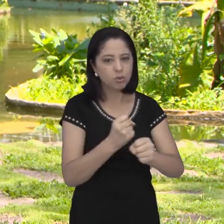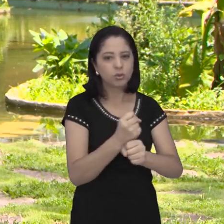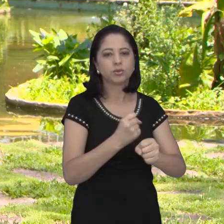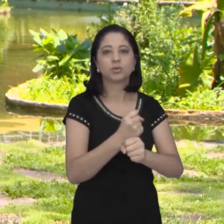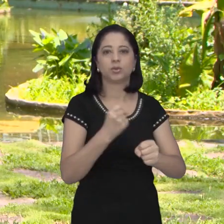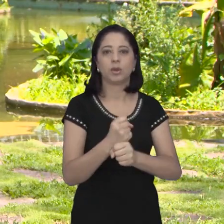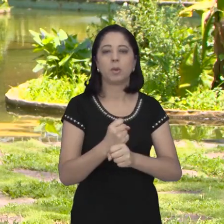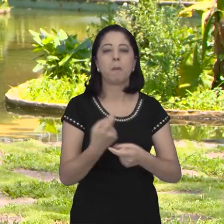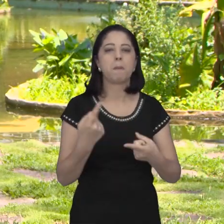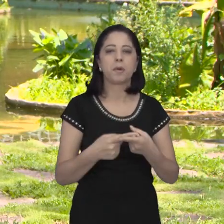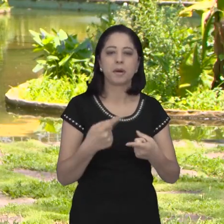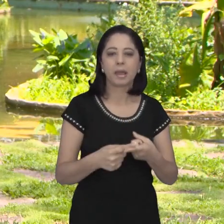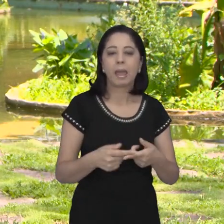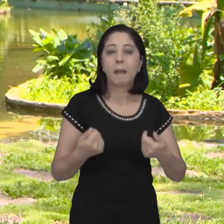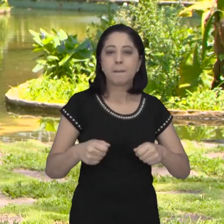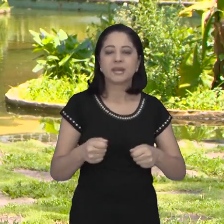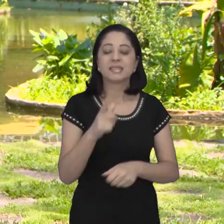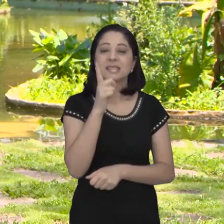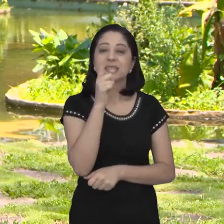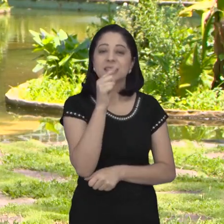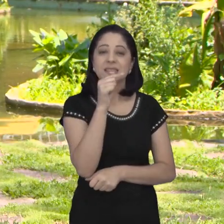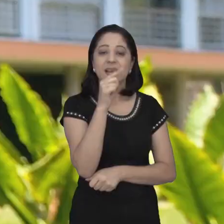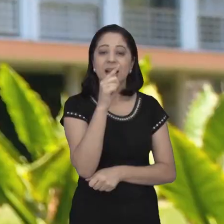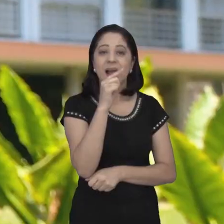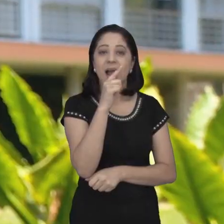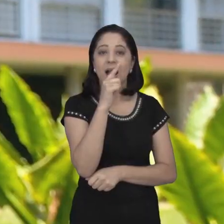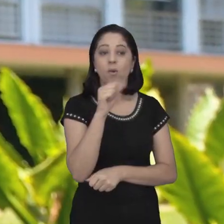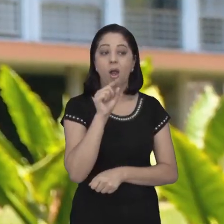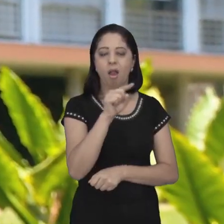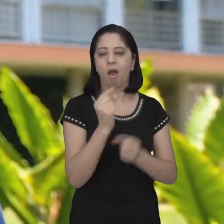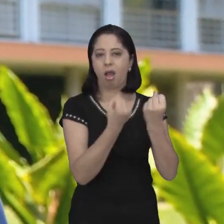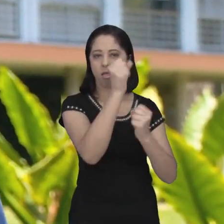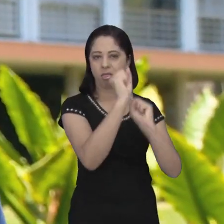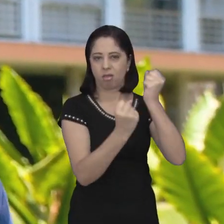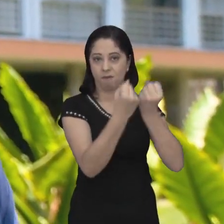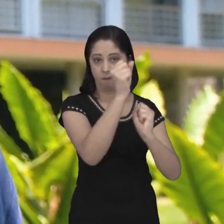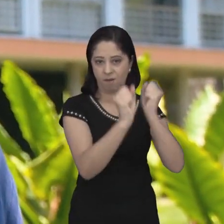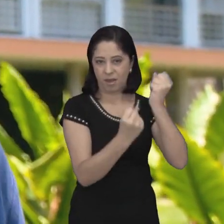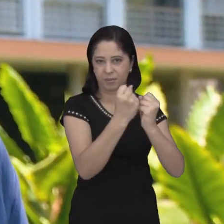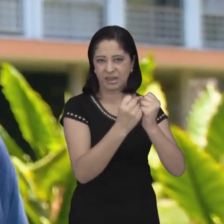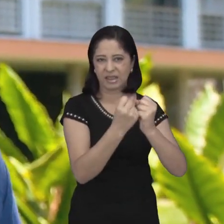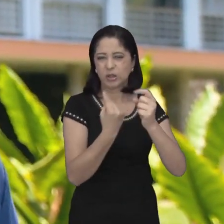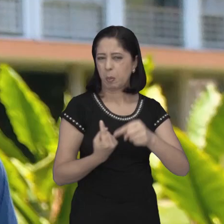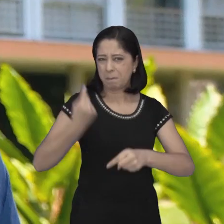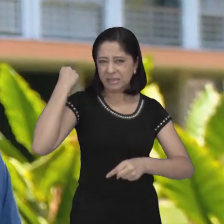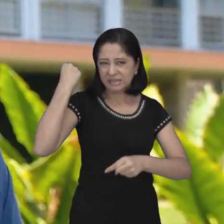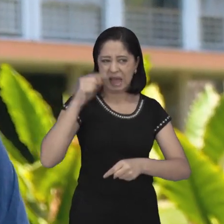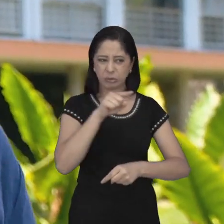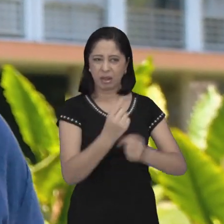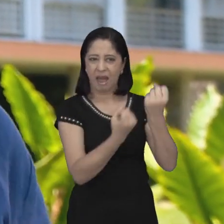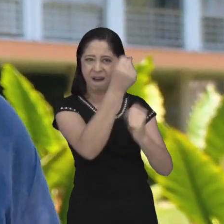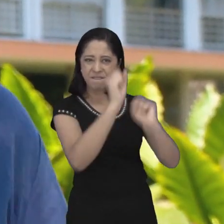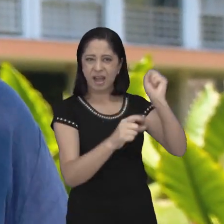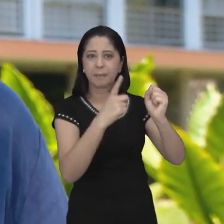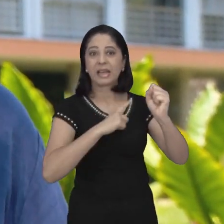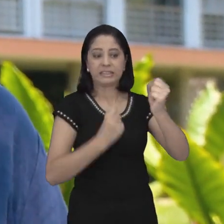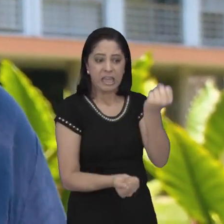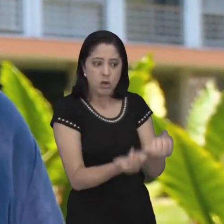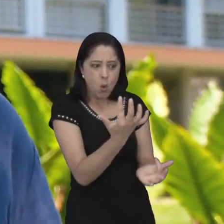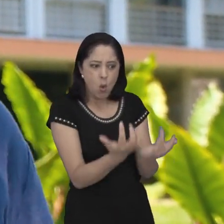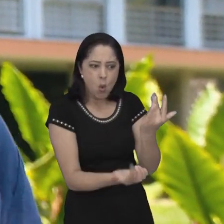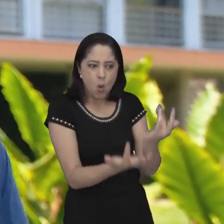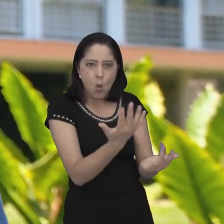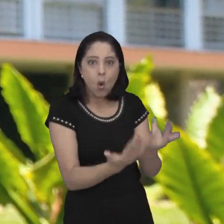de construção da época, aí você vai encontrar 2 quartos e um banheiro e um hall para cada família, 2 quartos, um banheiro e